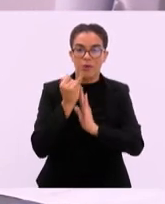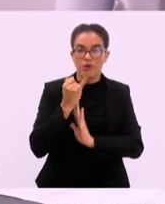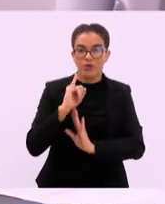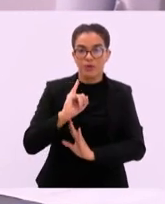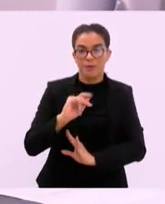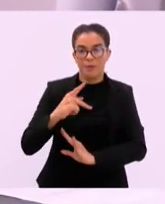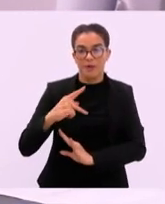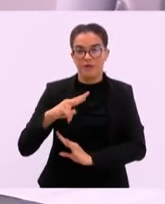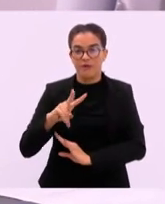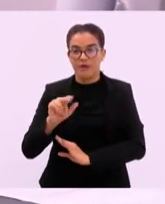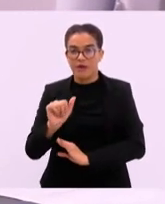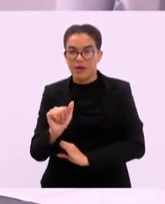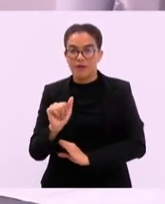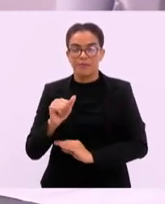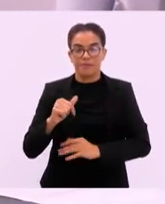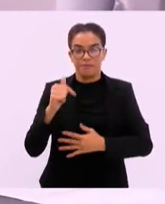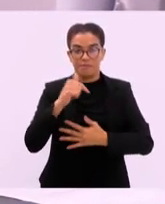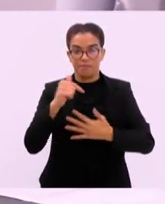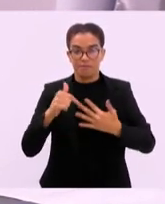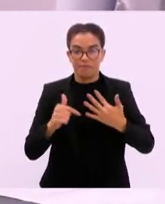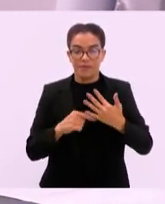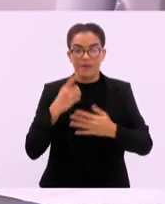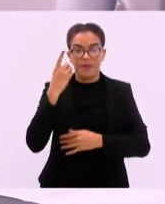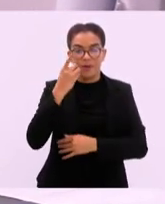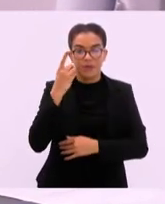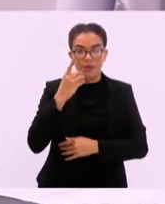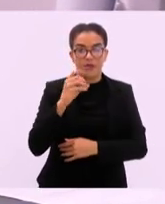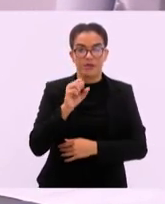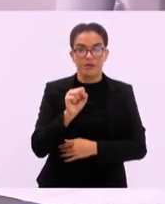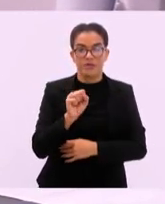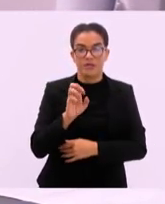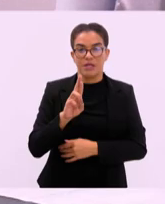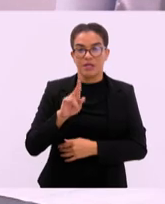forma que menciona. Para aparecer, deputado doutor Serginho.